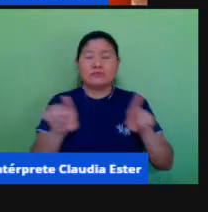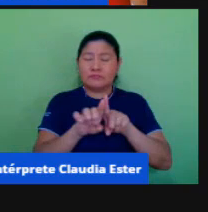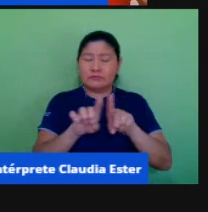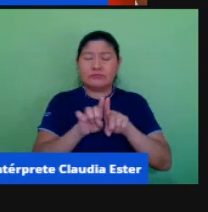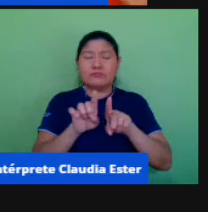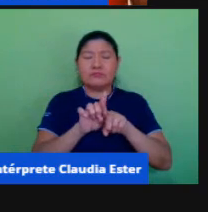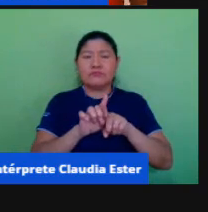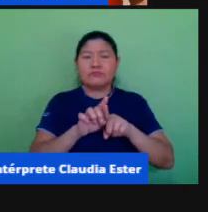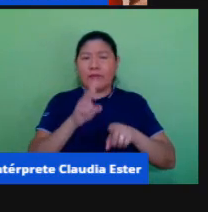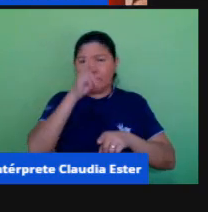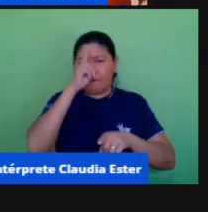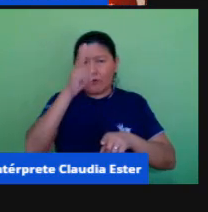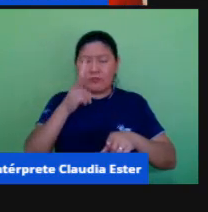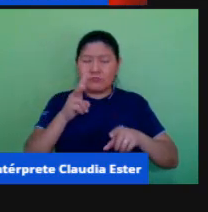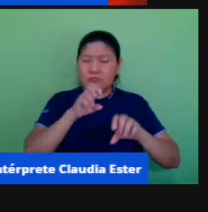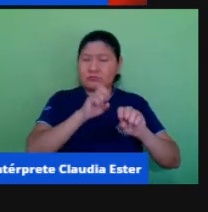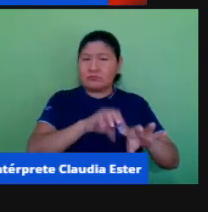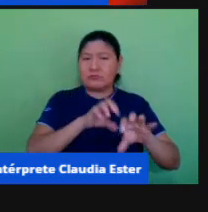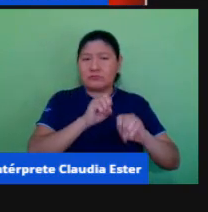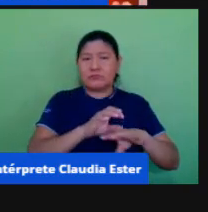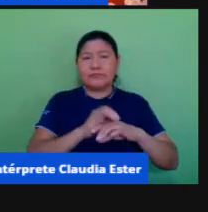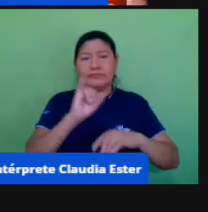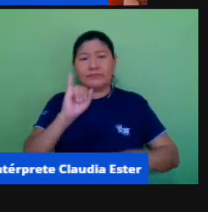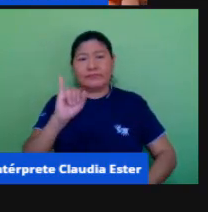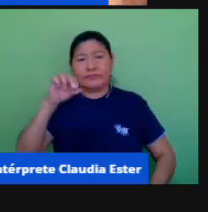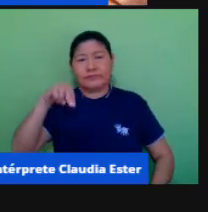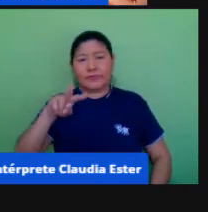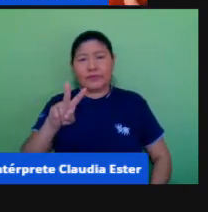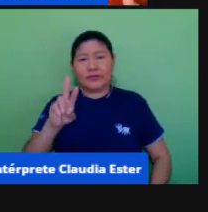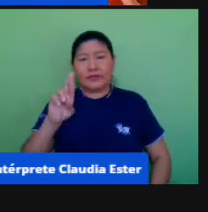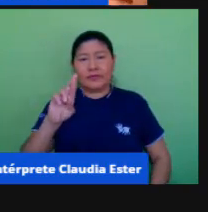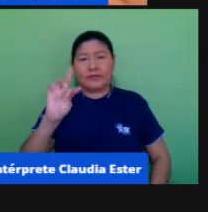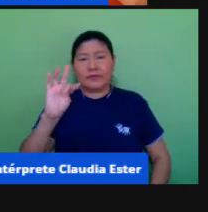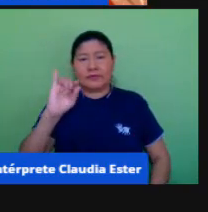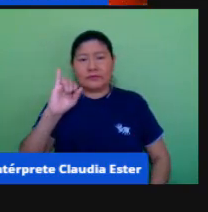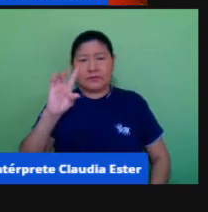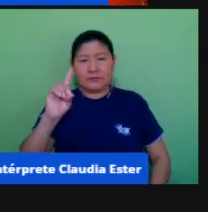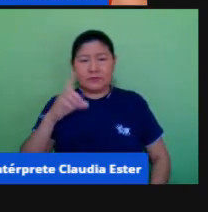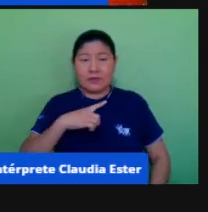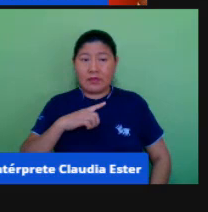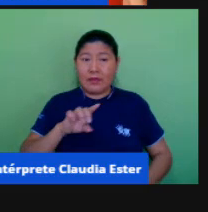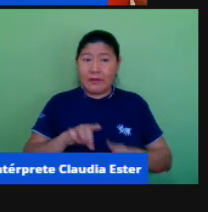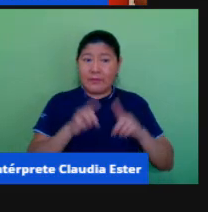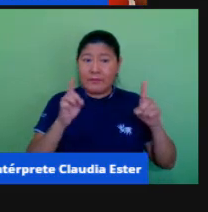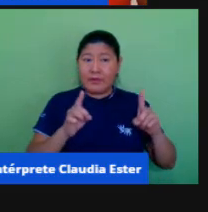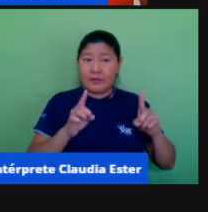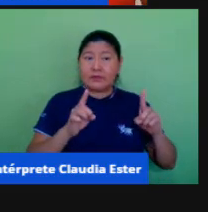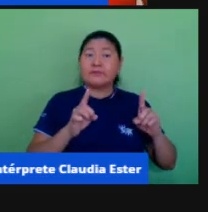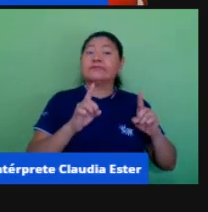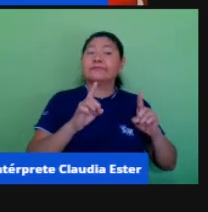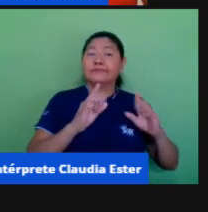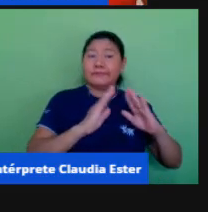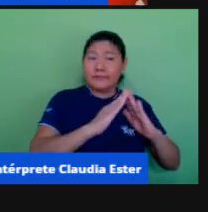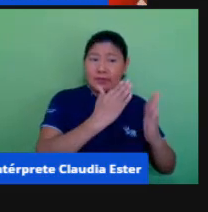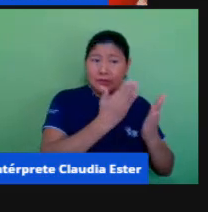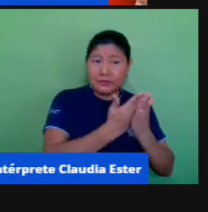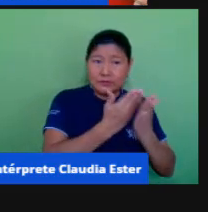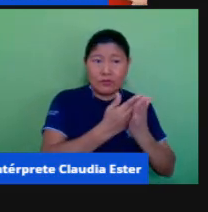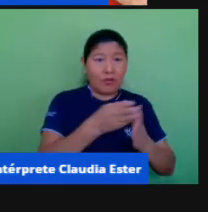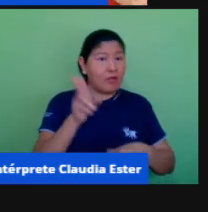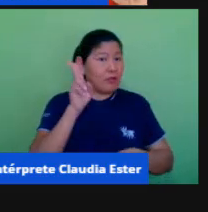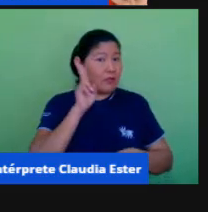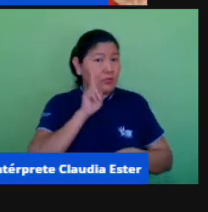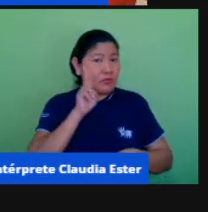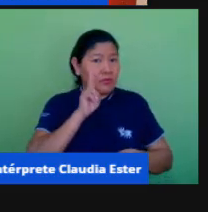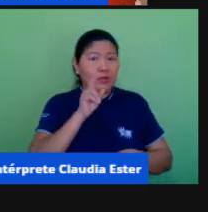a ver com bons olhos agora essa metodologia. Algumas escolas, algumas redes já utilizam dessa metodologia, inclusive